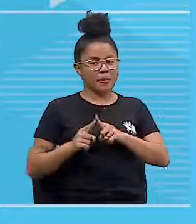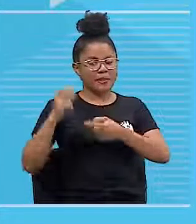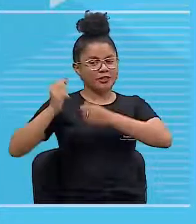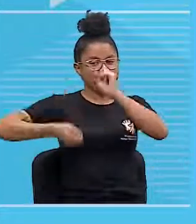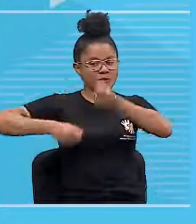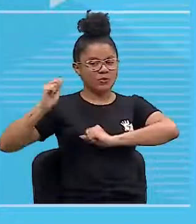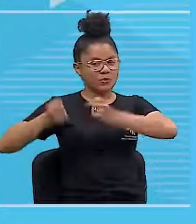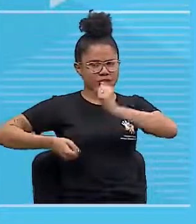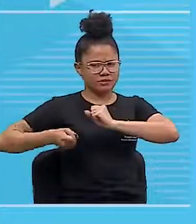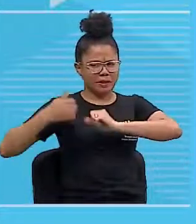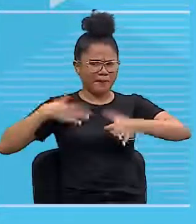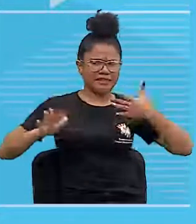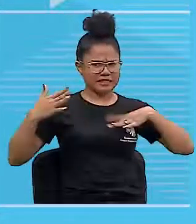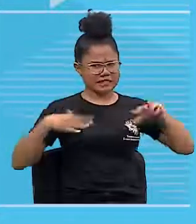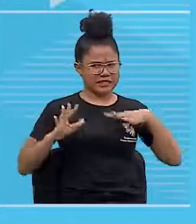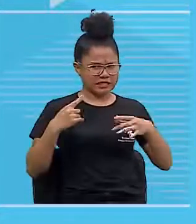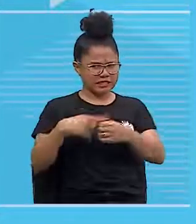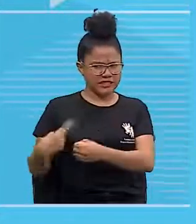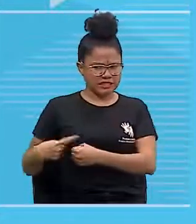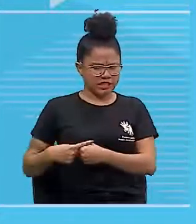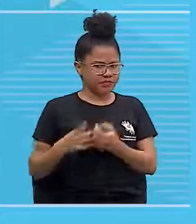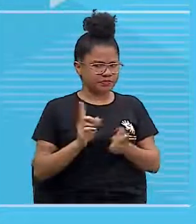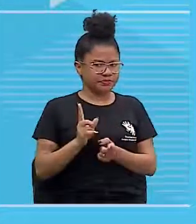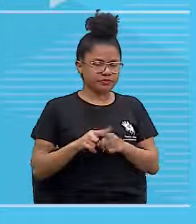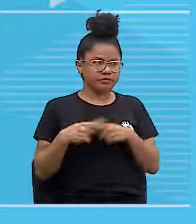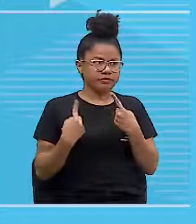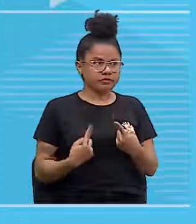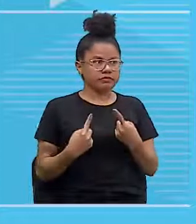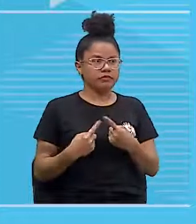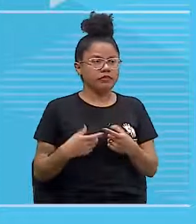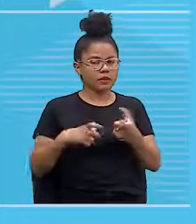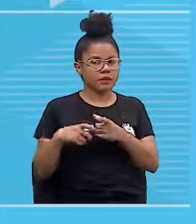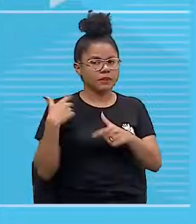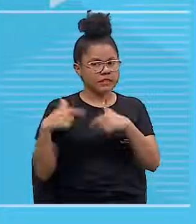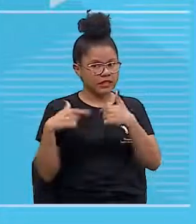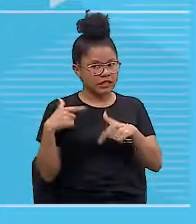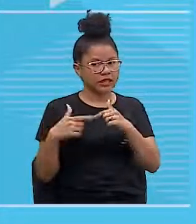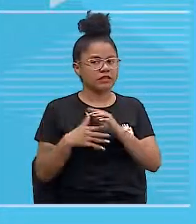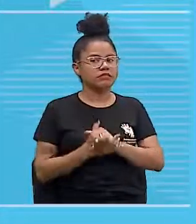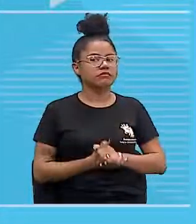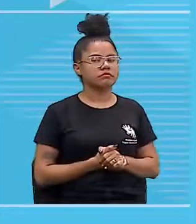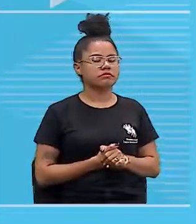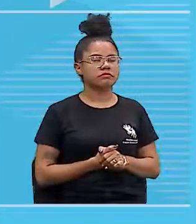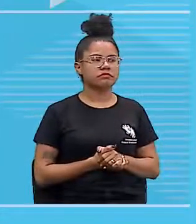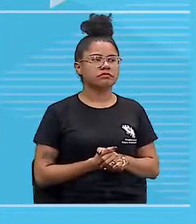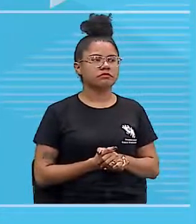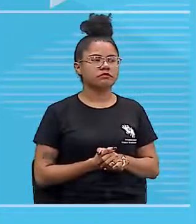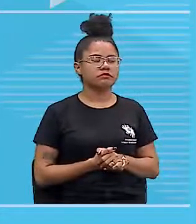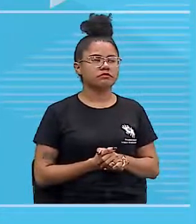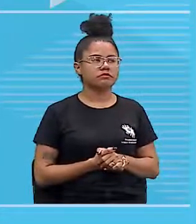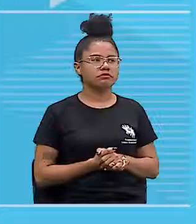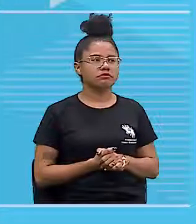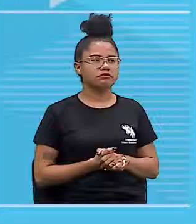não sai passeando não galera indústria que é infraestrutura E aí